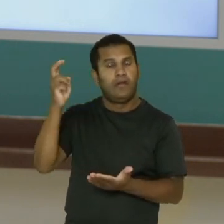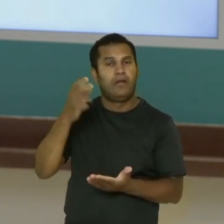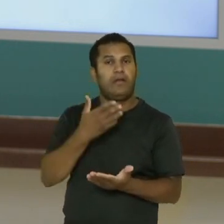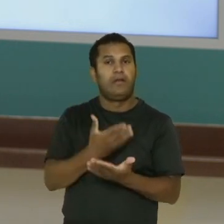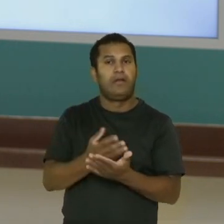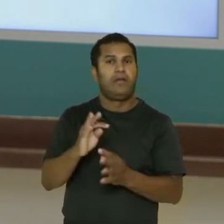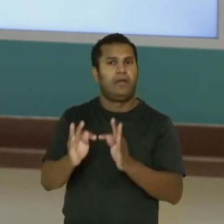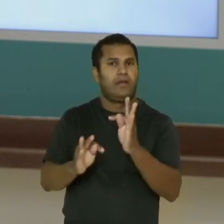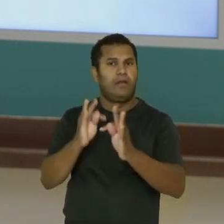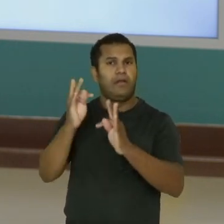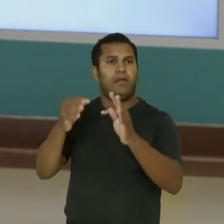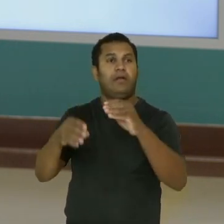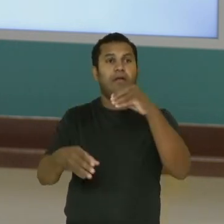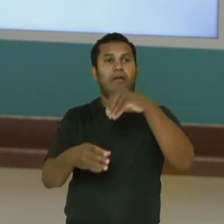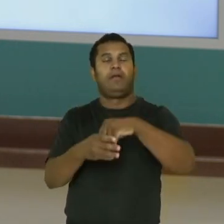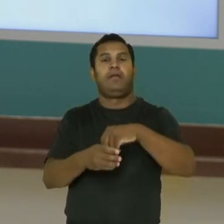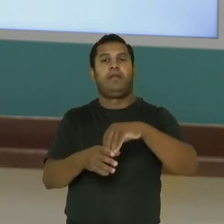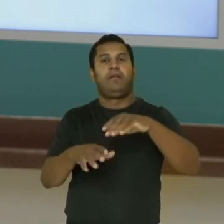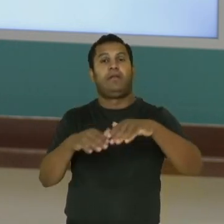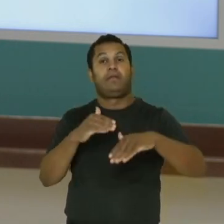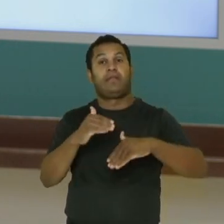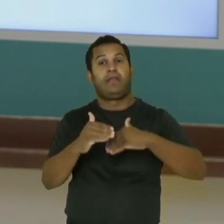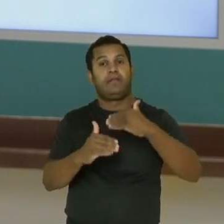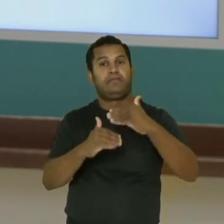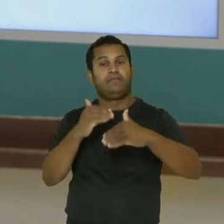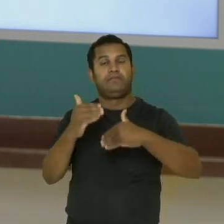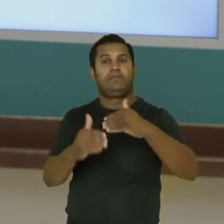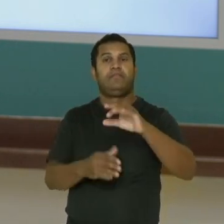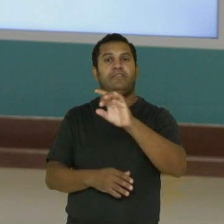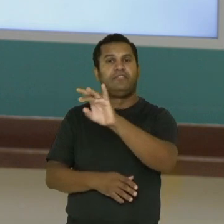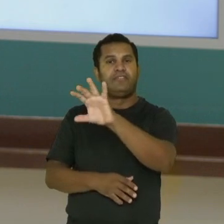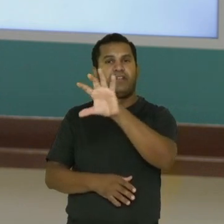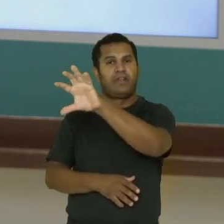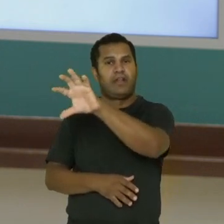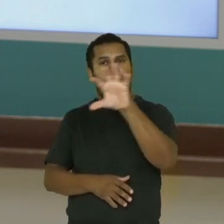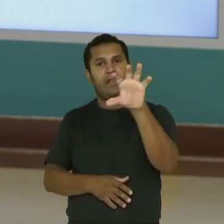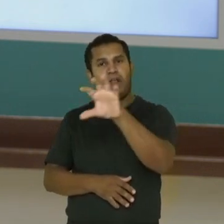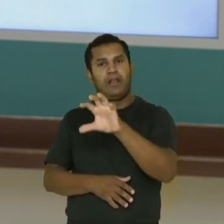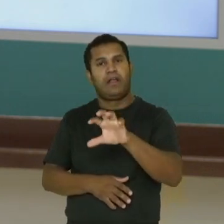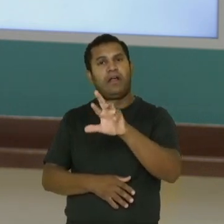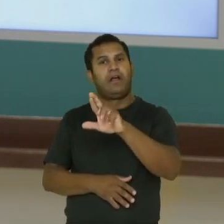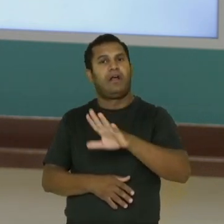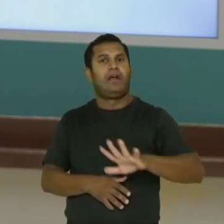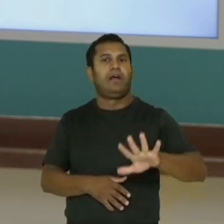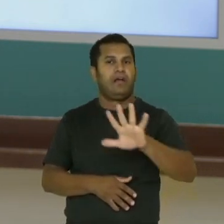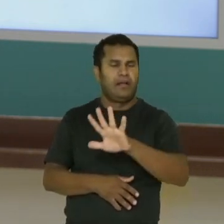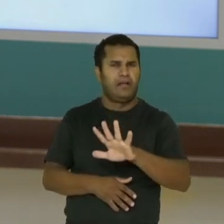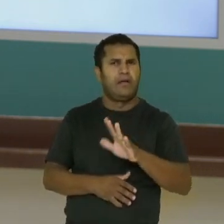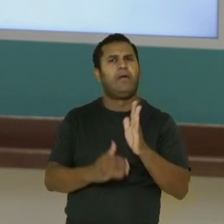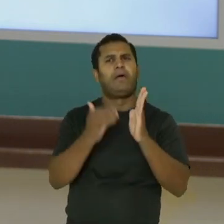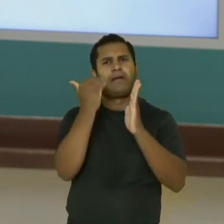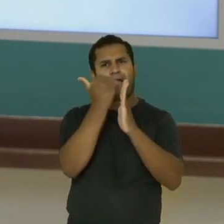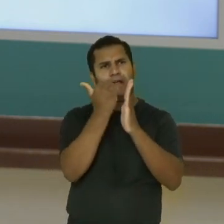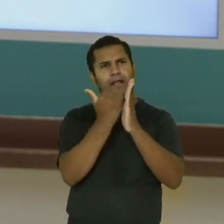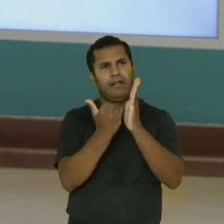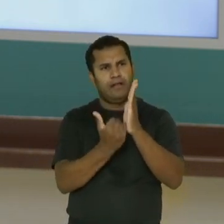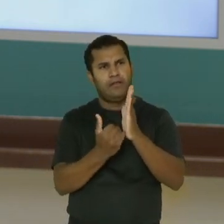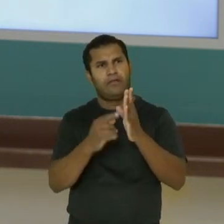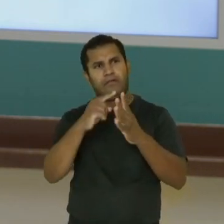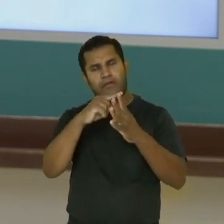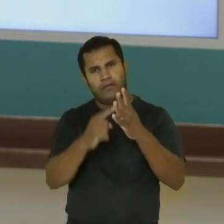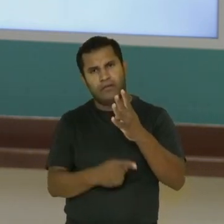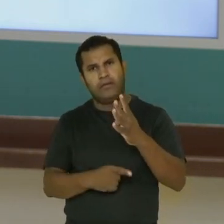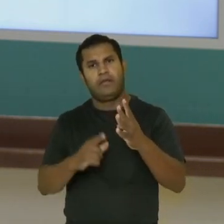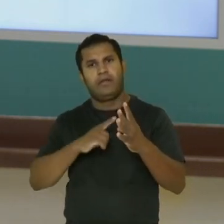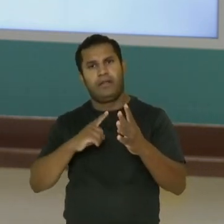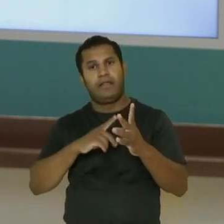e relacionadas ao desenvolvimento econômico, portanto, de cada região. Então, são diferentes formas de ver o